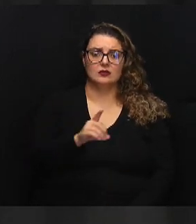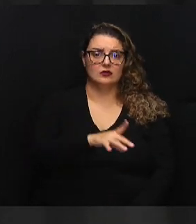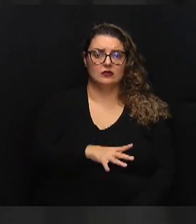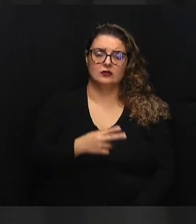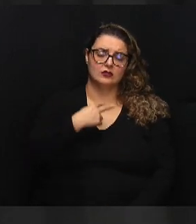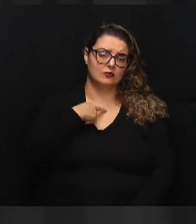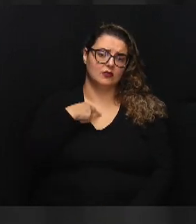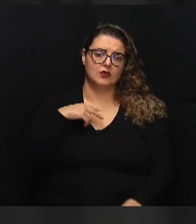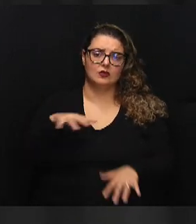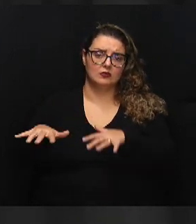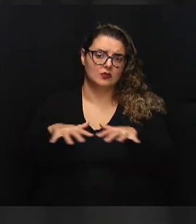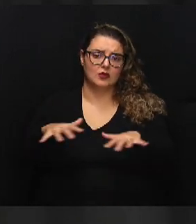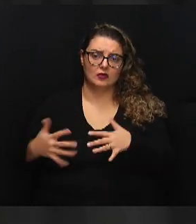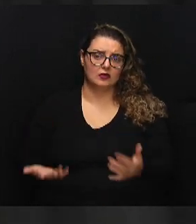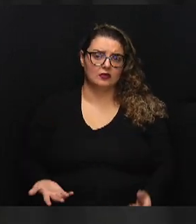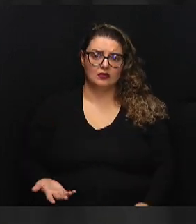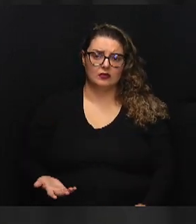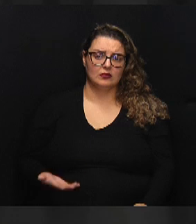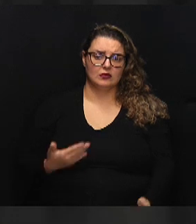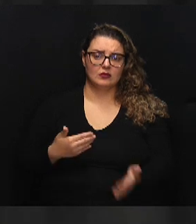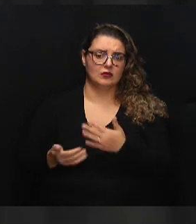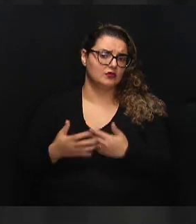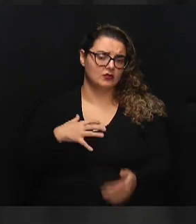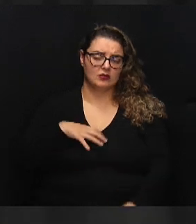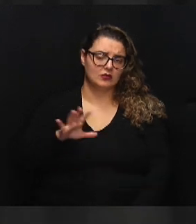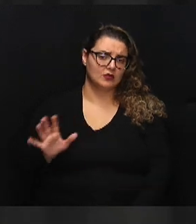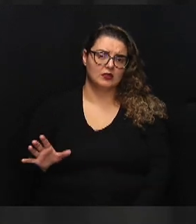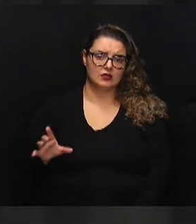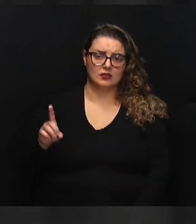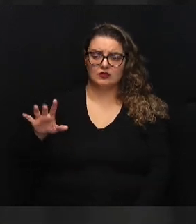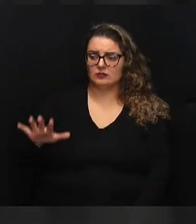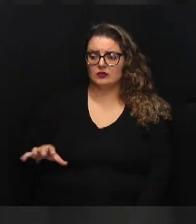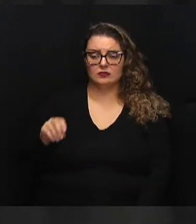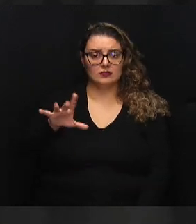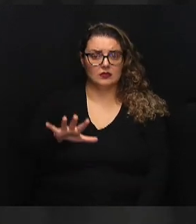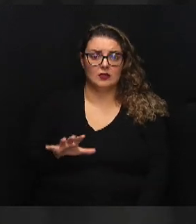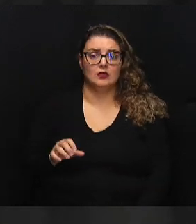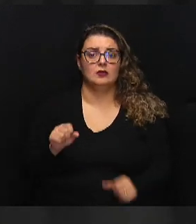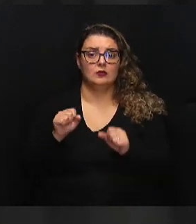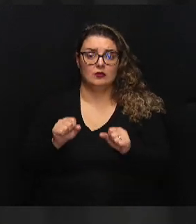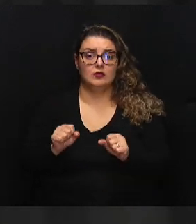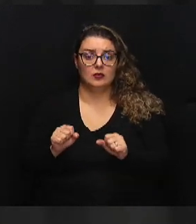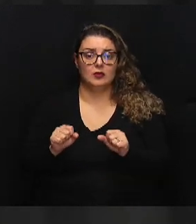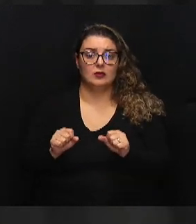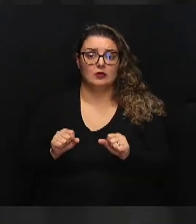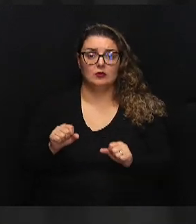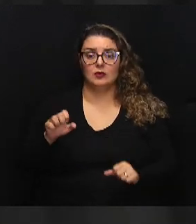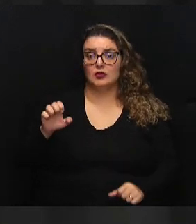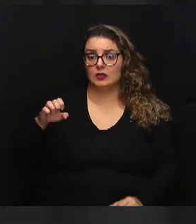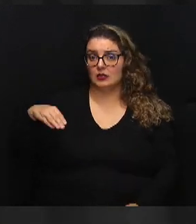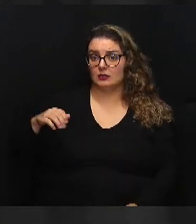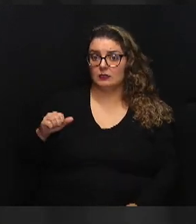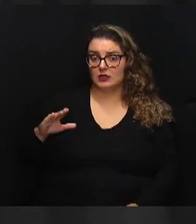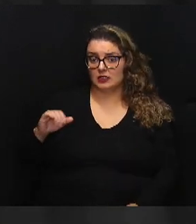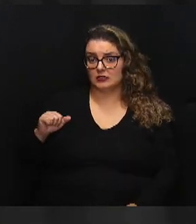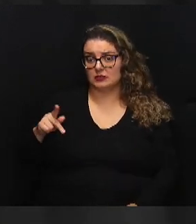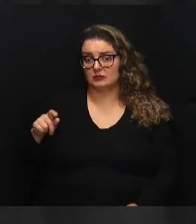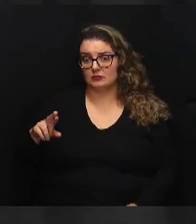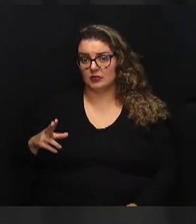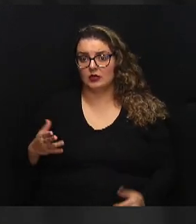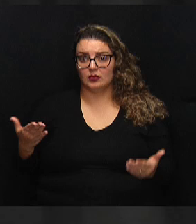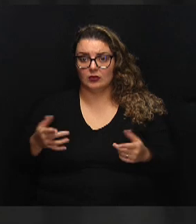mexendo a bel prazer, entendeu? Distrito é distrito, distrito pode emancipar. Ainda hoje está